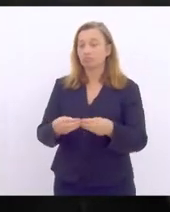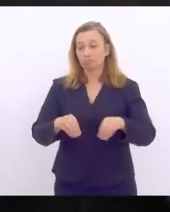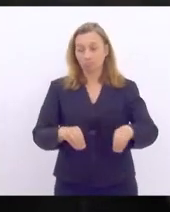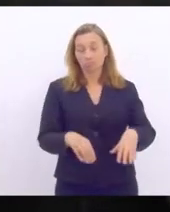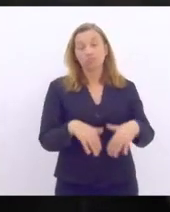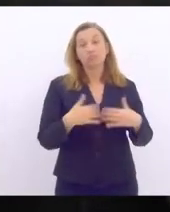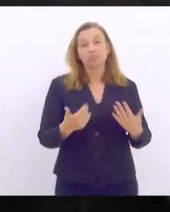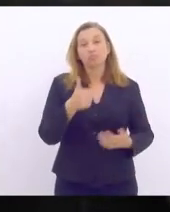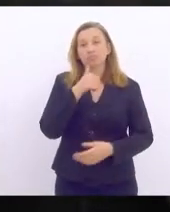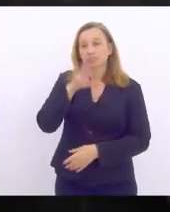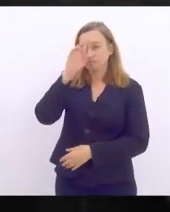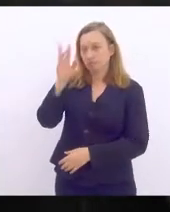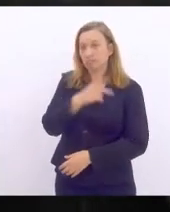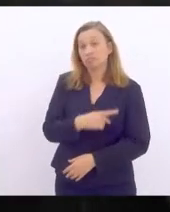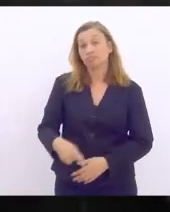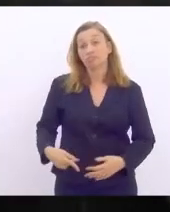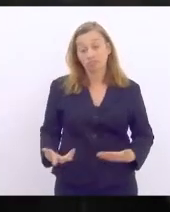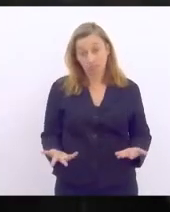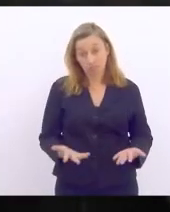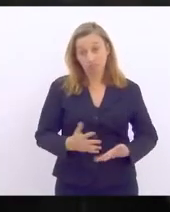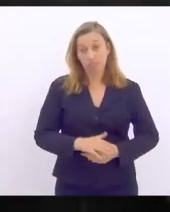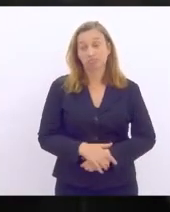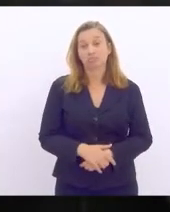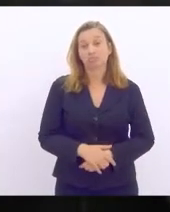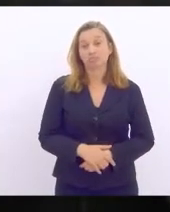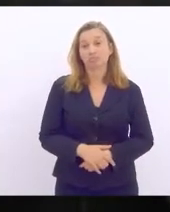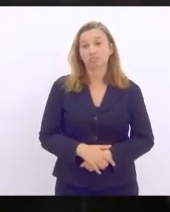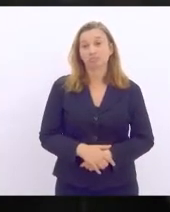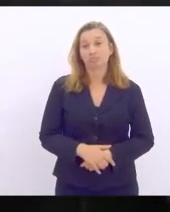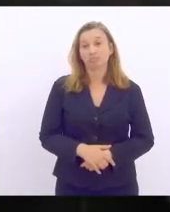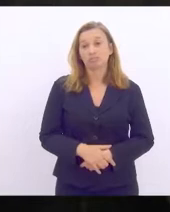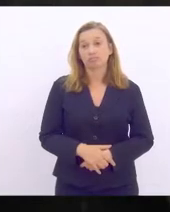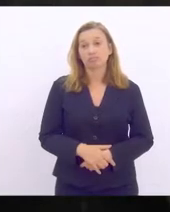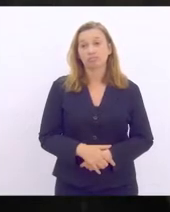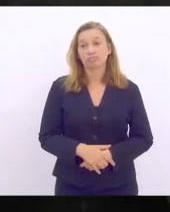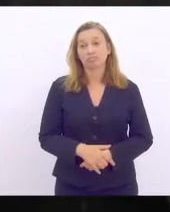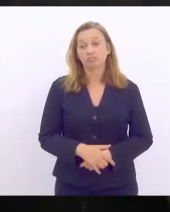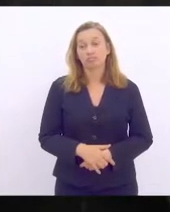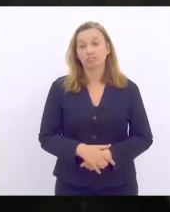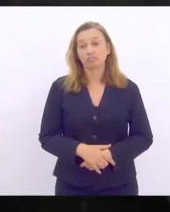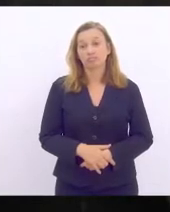e senhora presidente Nós deveríamos